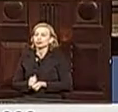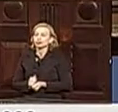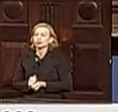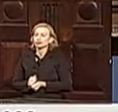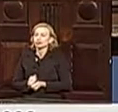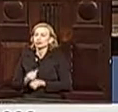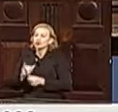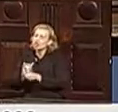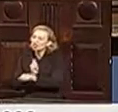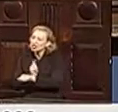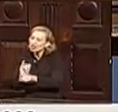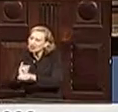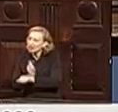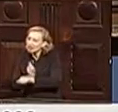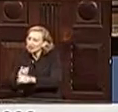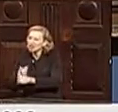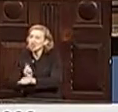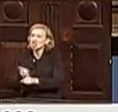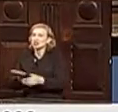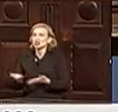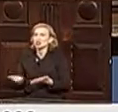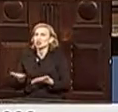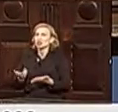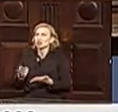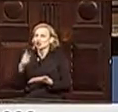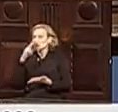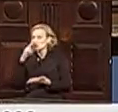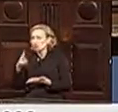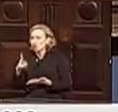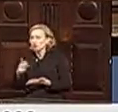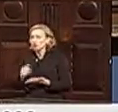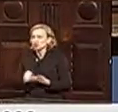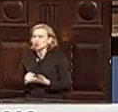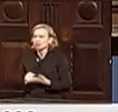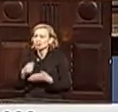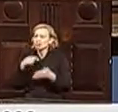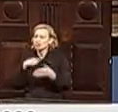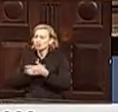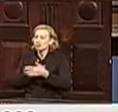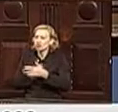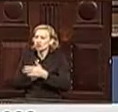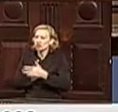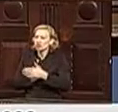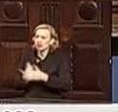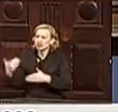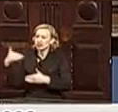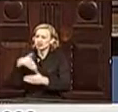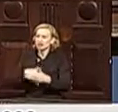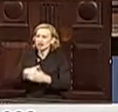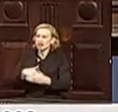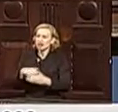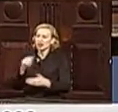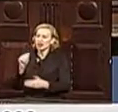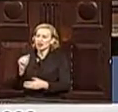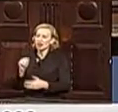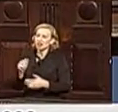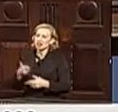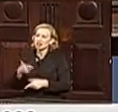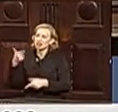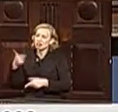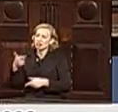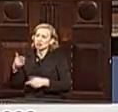forte, de uma maneira incisiva, de uma maneira decisiva, bloquear a entrada desse armamento e dessas munições.